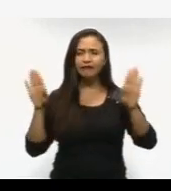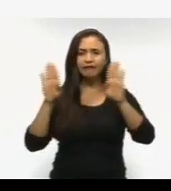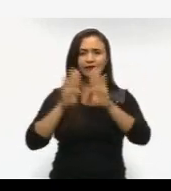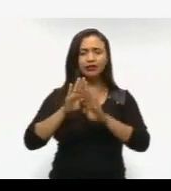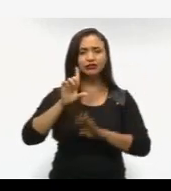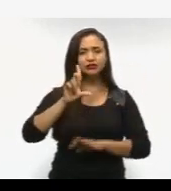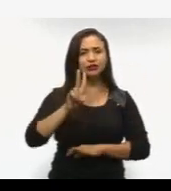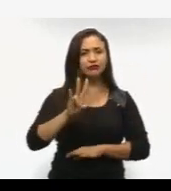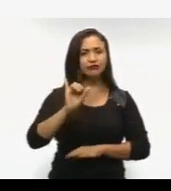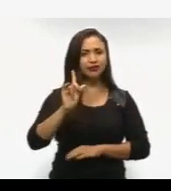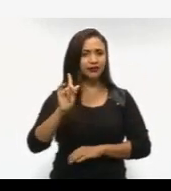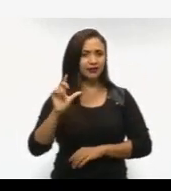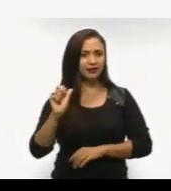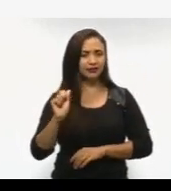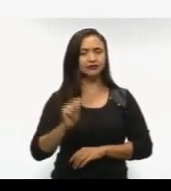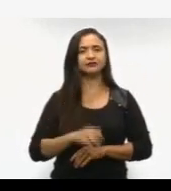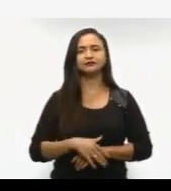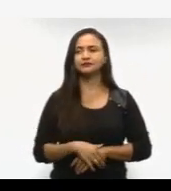viga